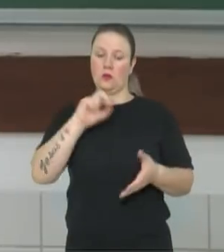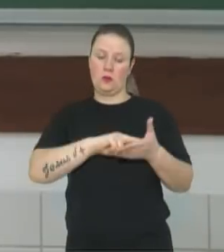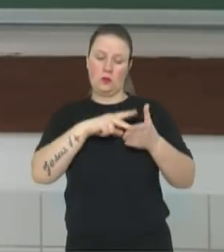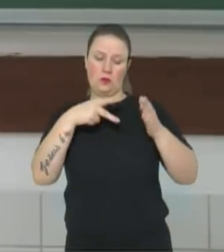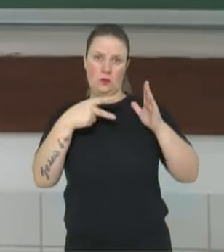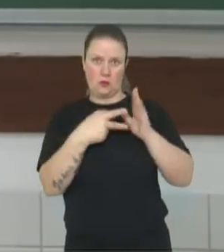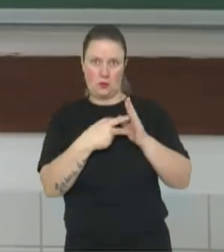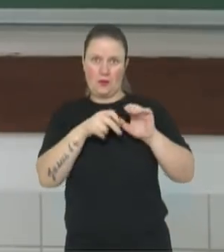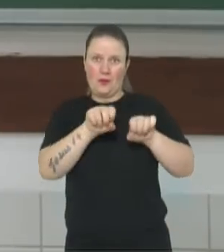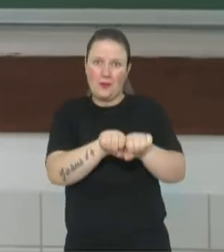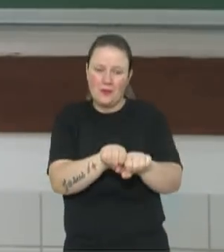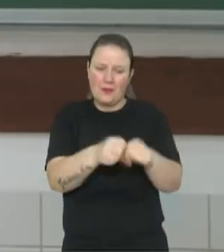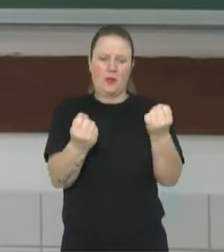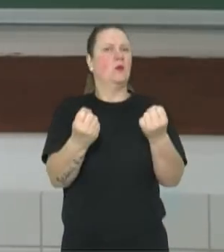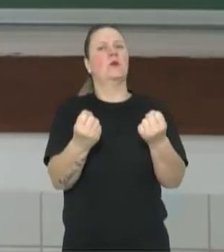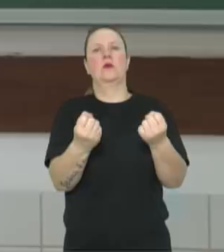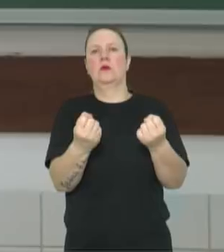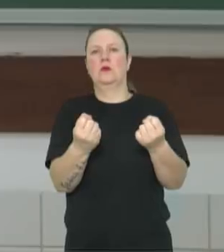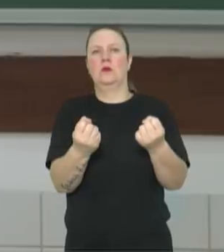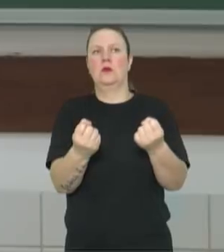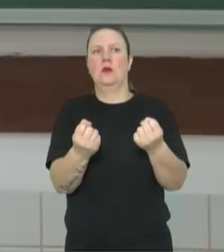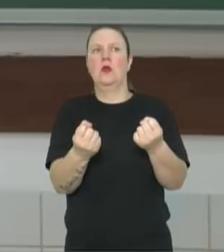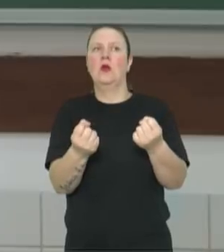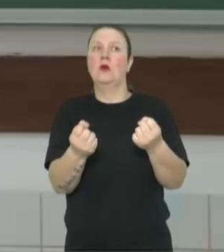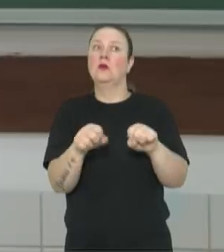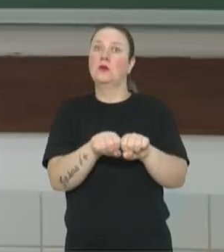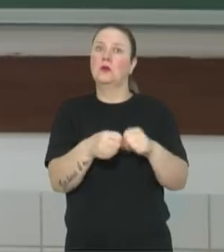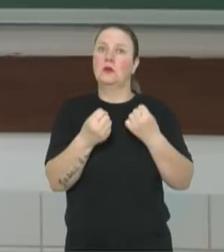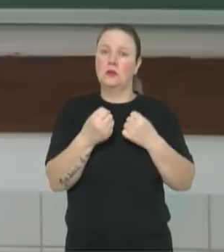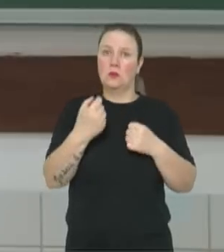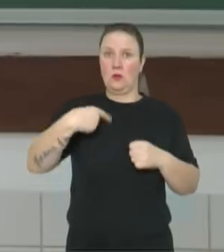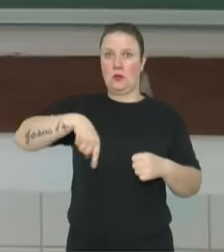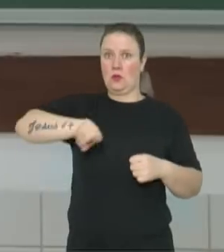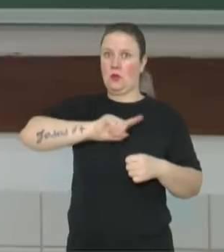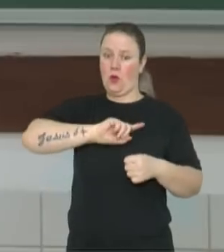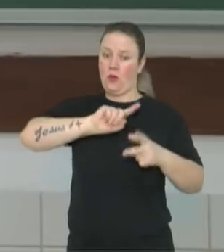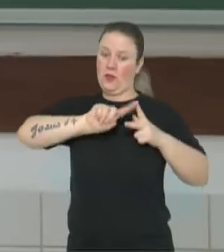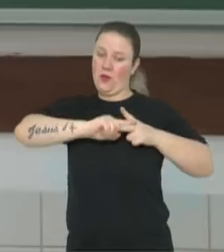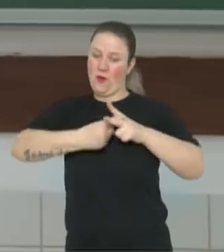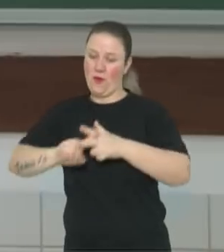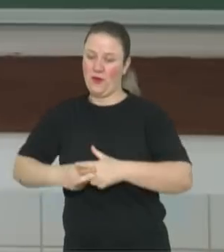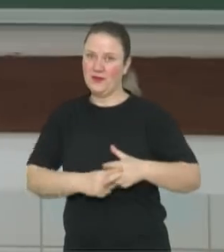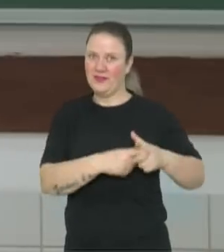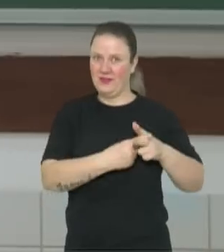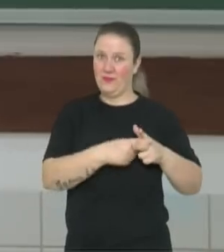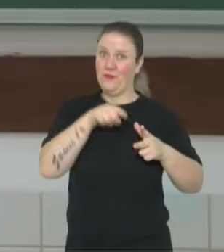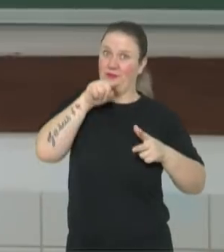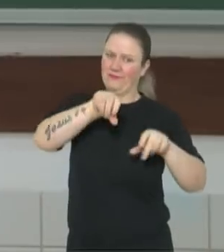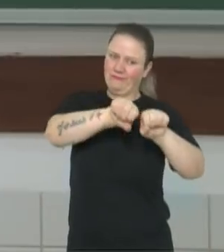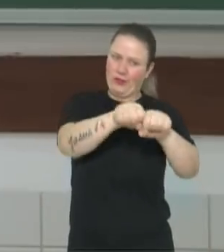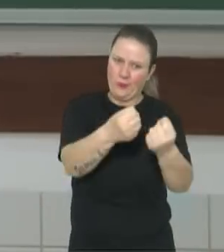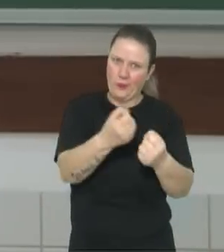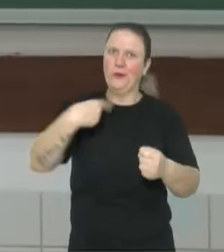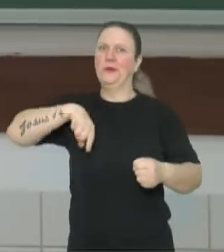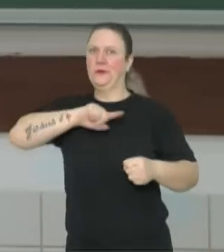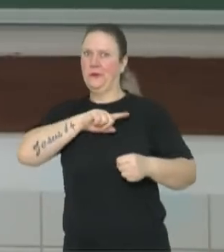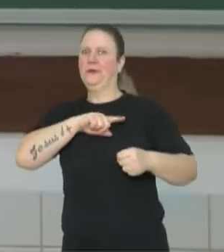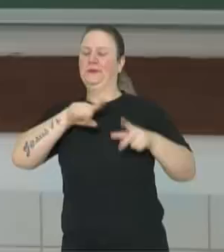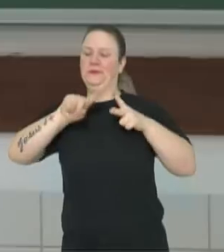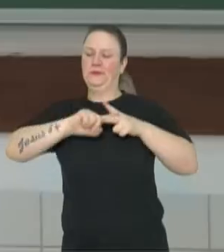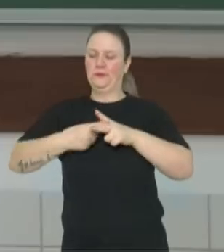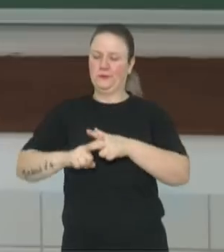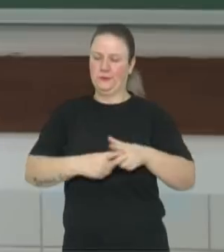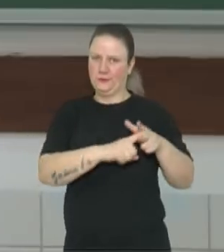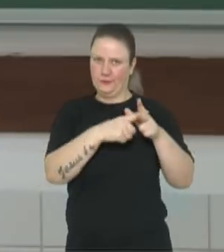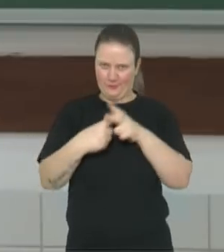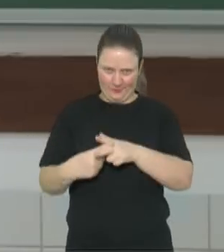referindo a quebrar, né? Então, você quebra e nós consertamos, certo? Então, o verbo aqui está sendo